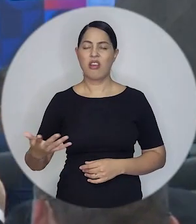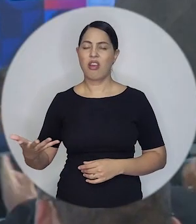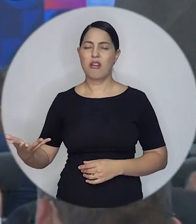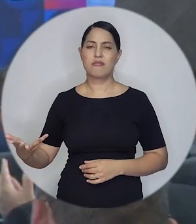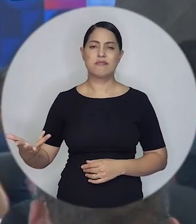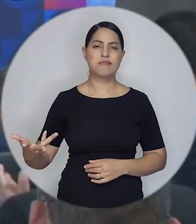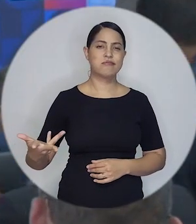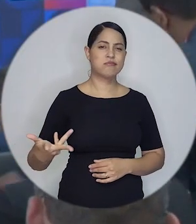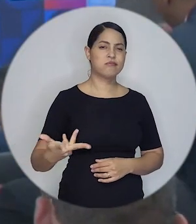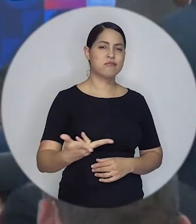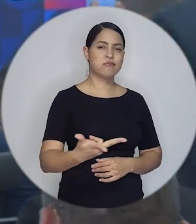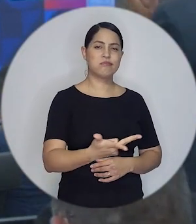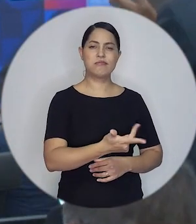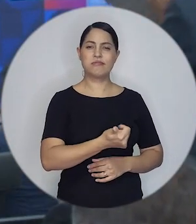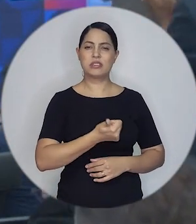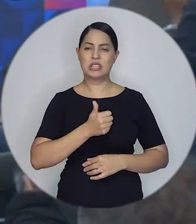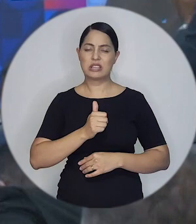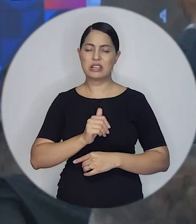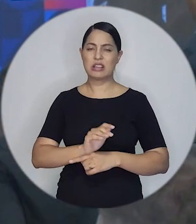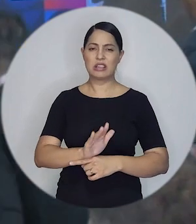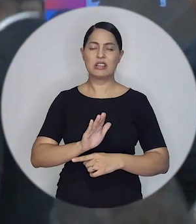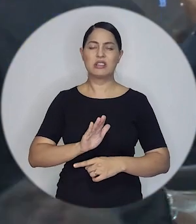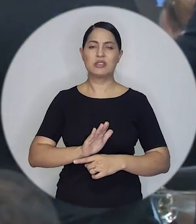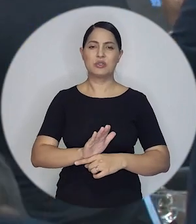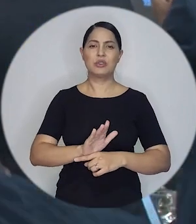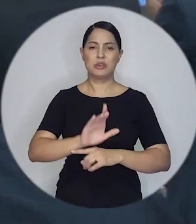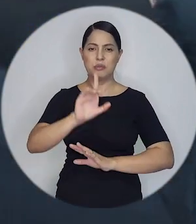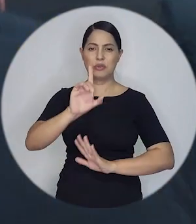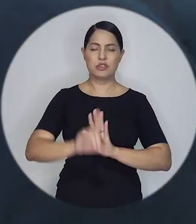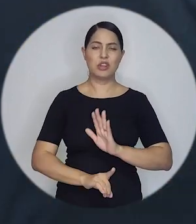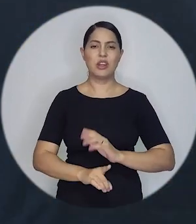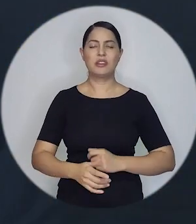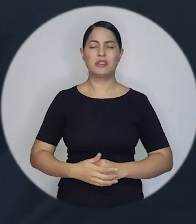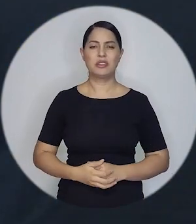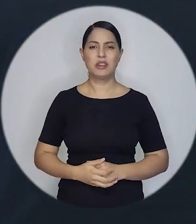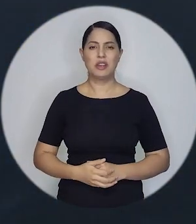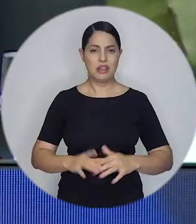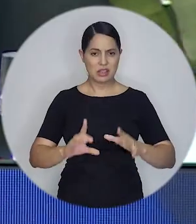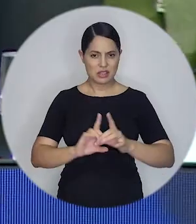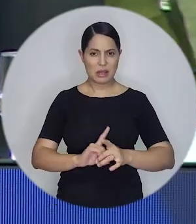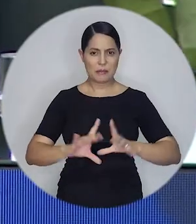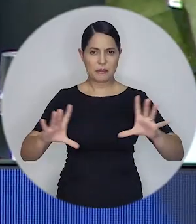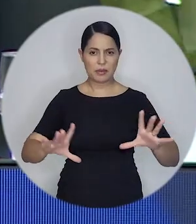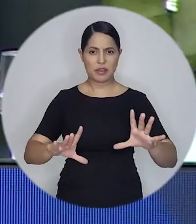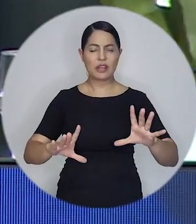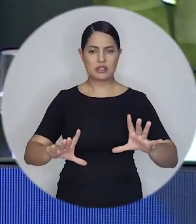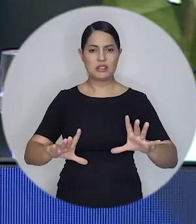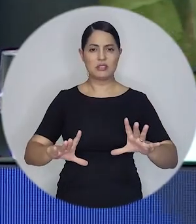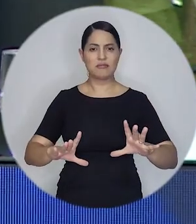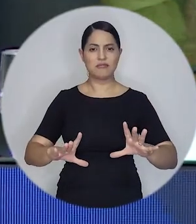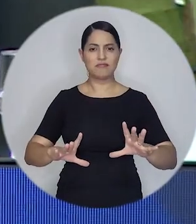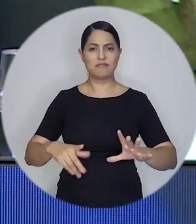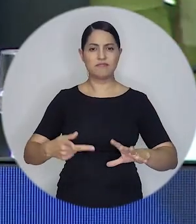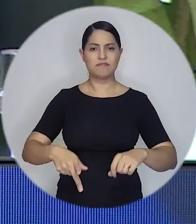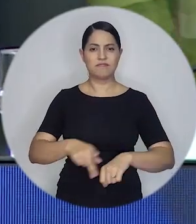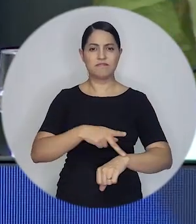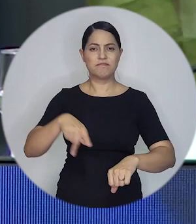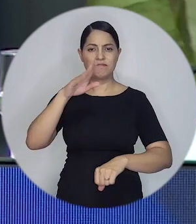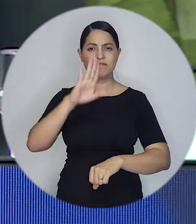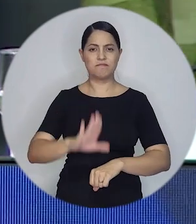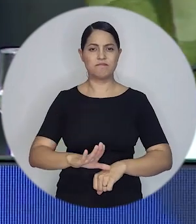a magnitude de sua contribuição para o direito, para a advocacia e para a democracia do